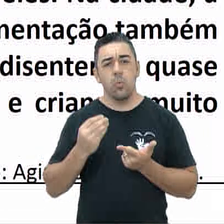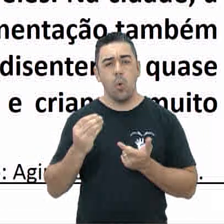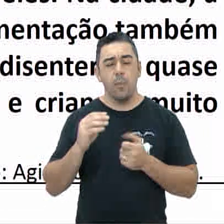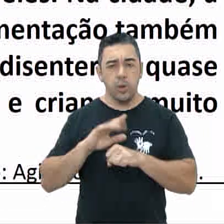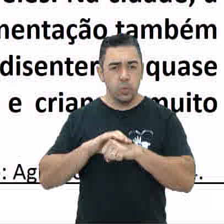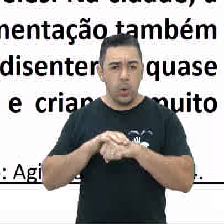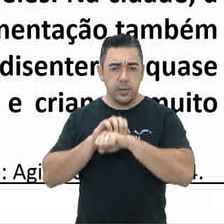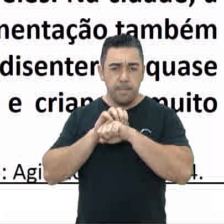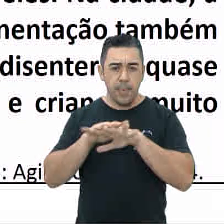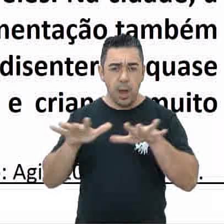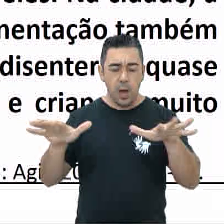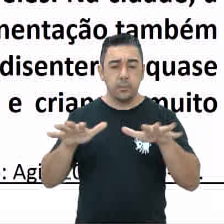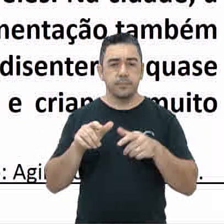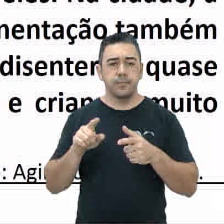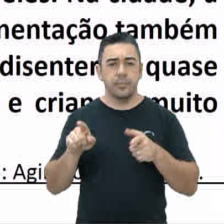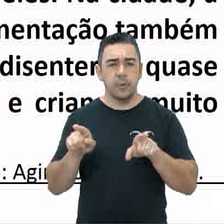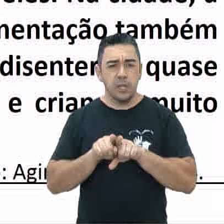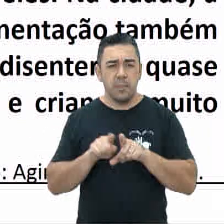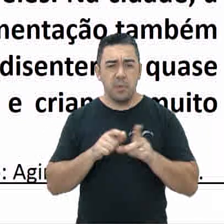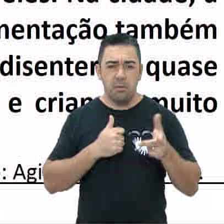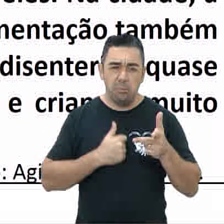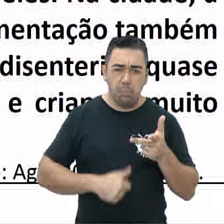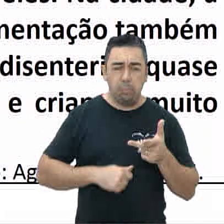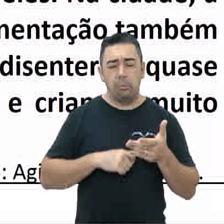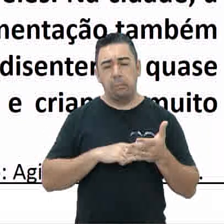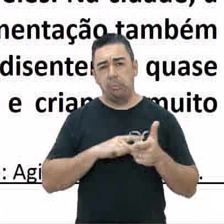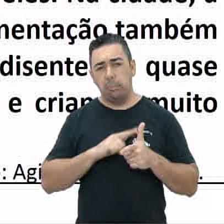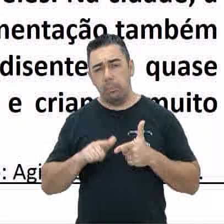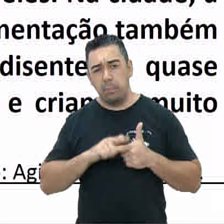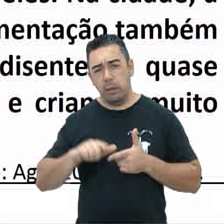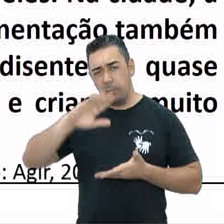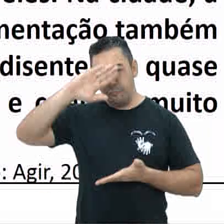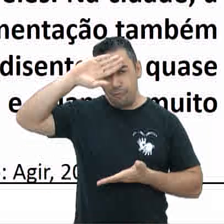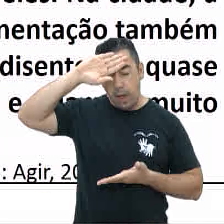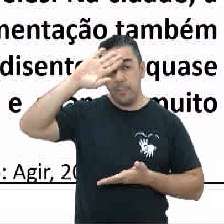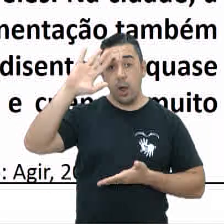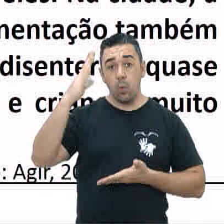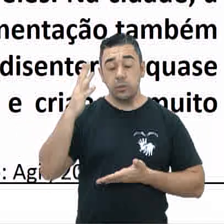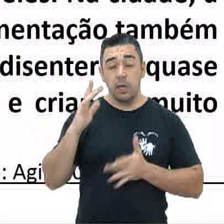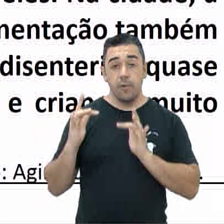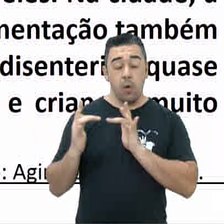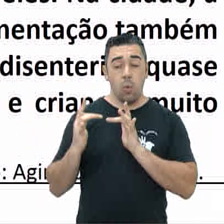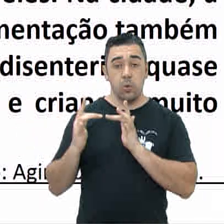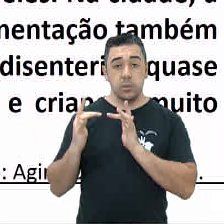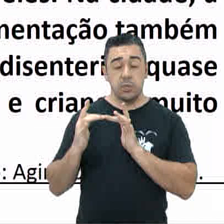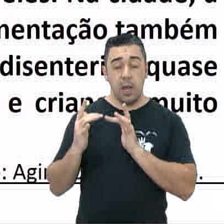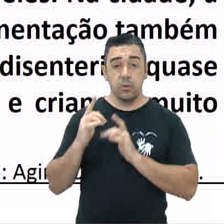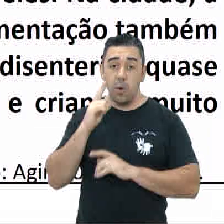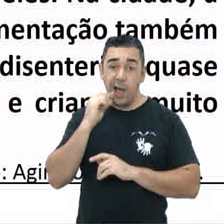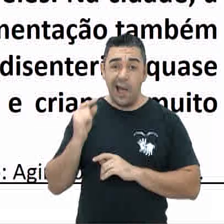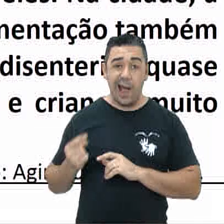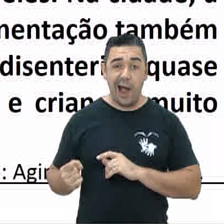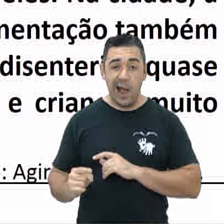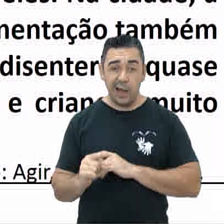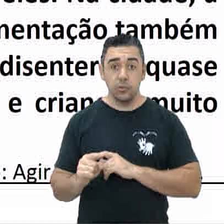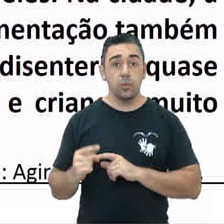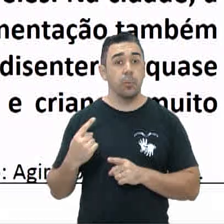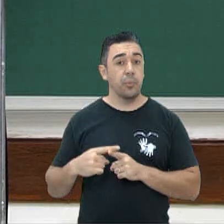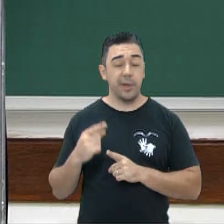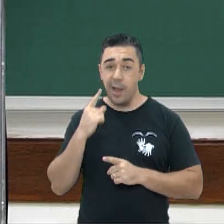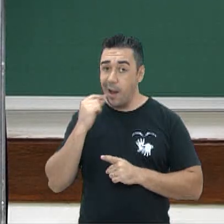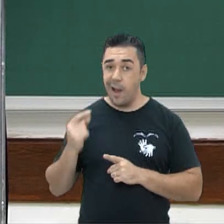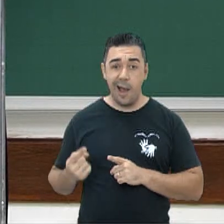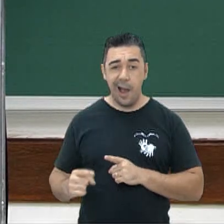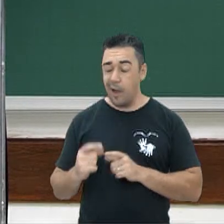epidemia pegava, a questão da disenteria, febre, tudo mais que ocorria devido ao contato do homem com os ratos, que eram uma praga dentro